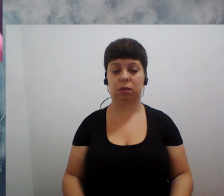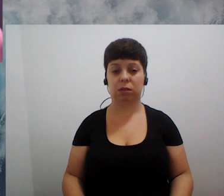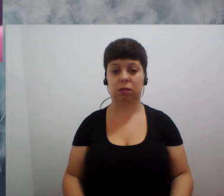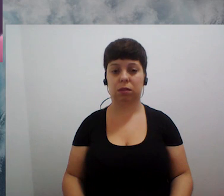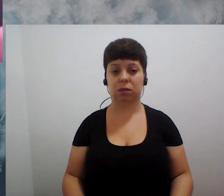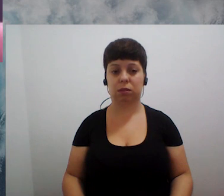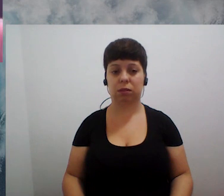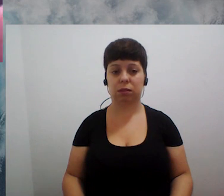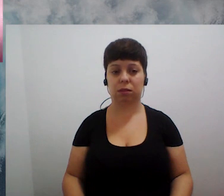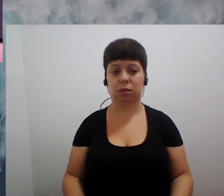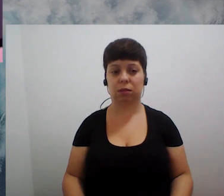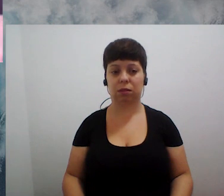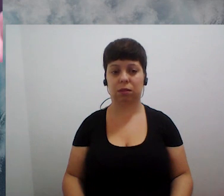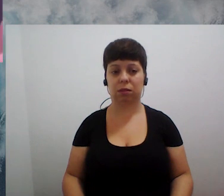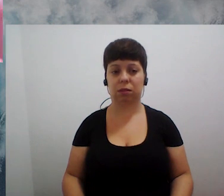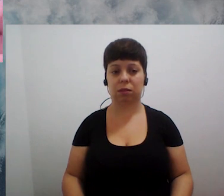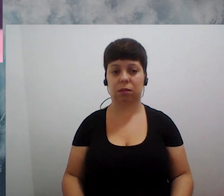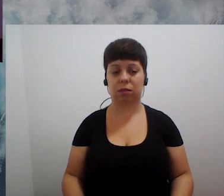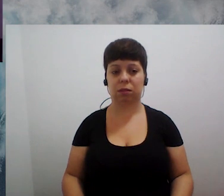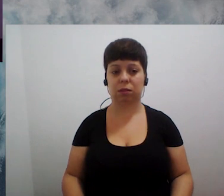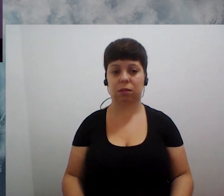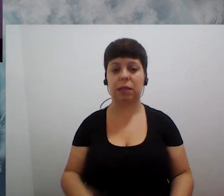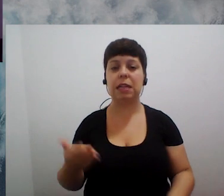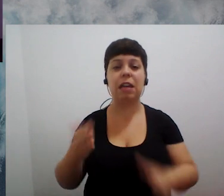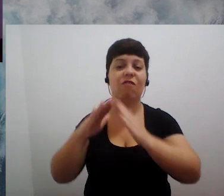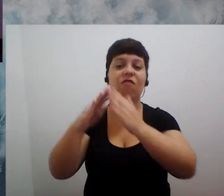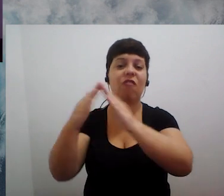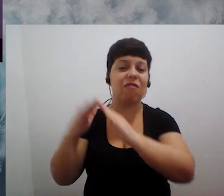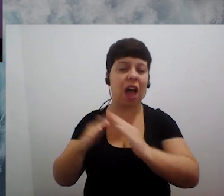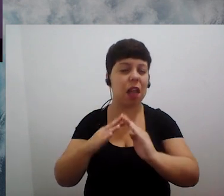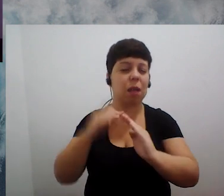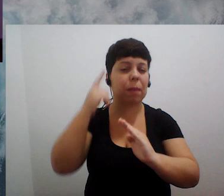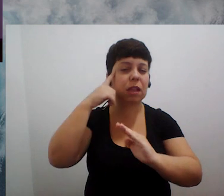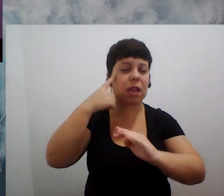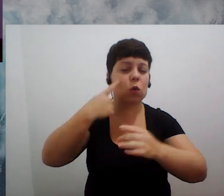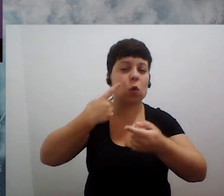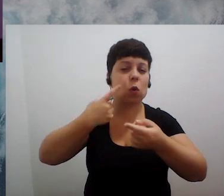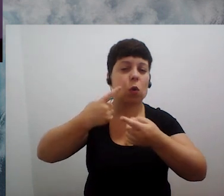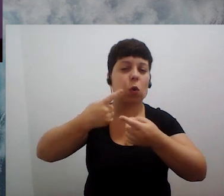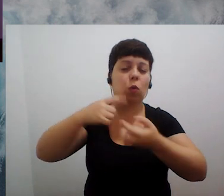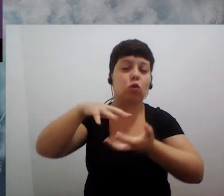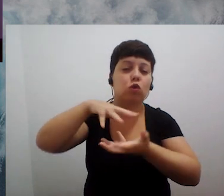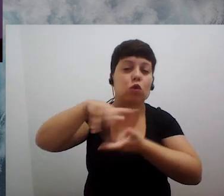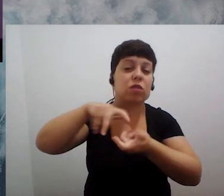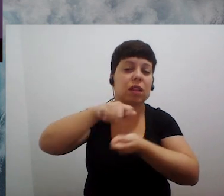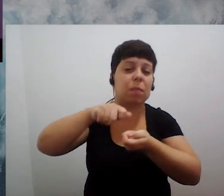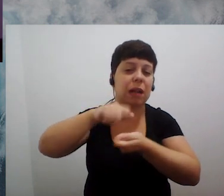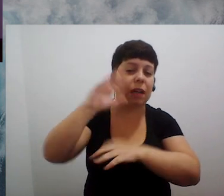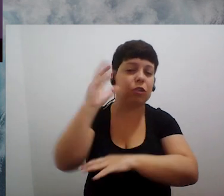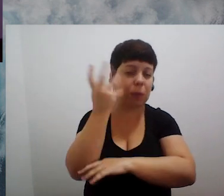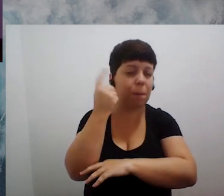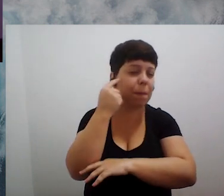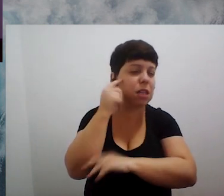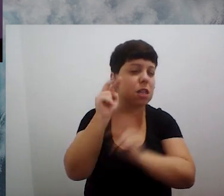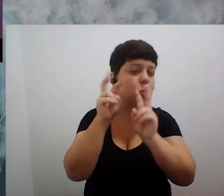falando, né, da favela, né, da relação entre a favela e a sustentabilidade ambiental, pensando um pouco nessa temática do